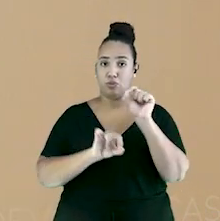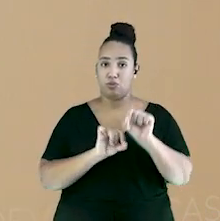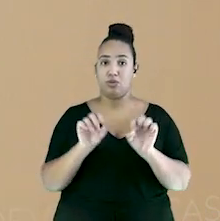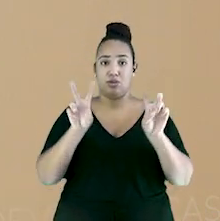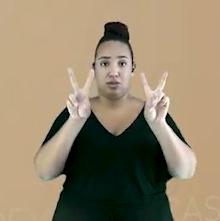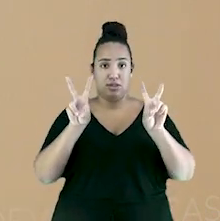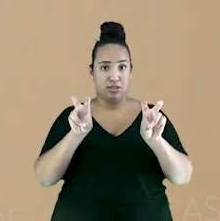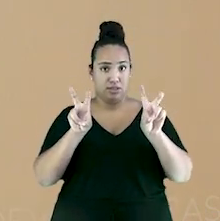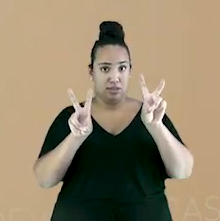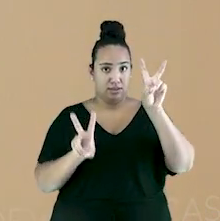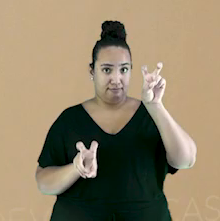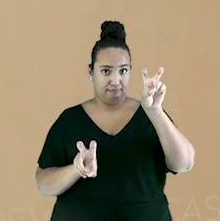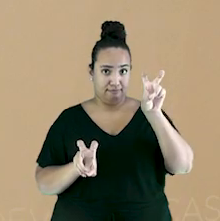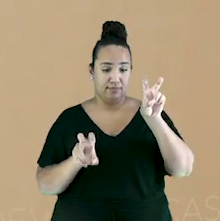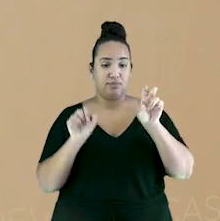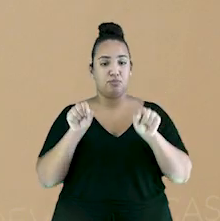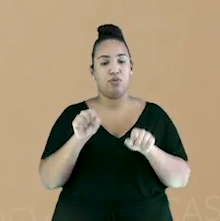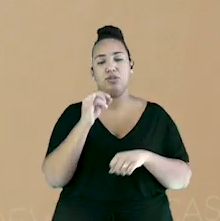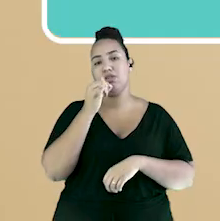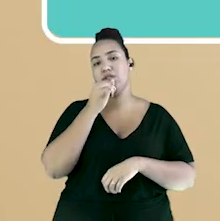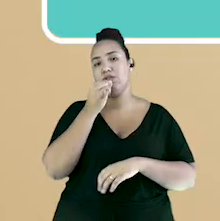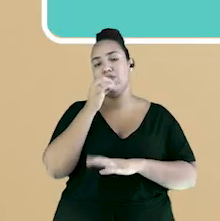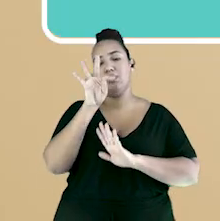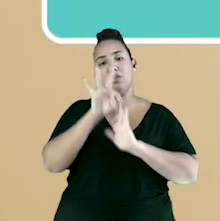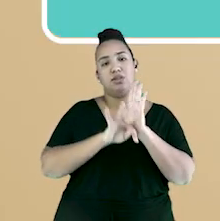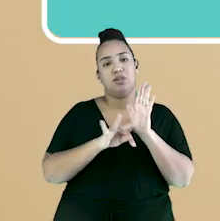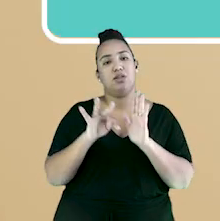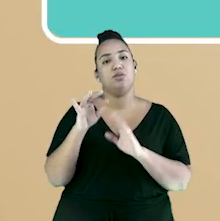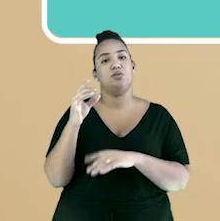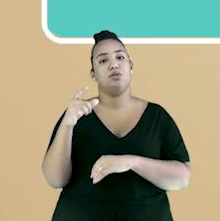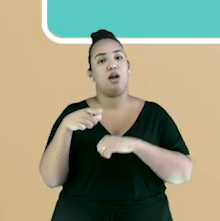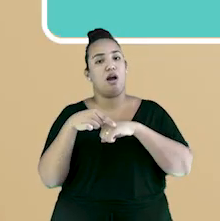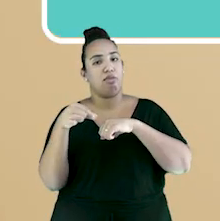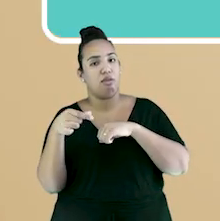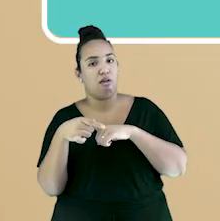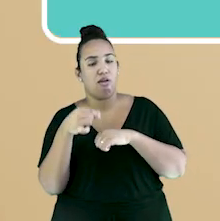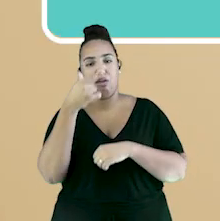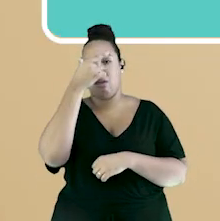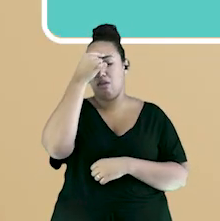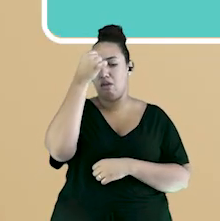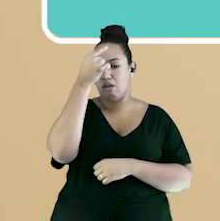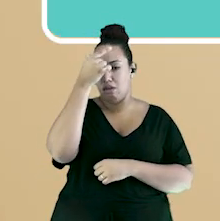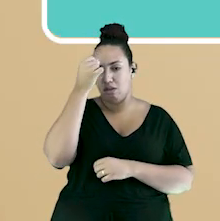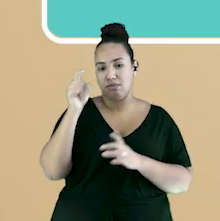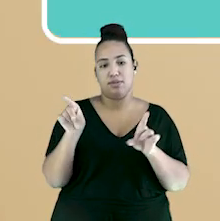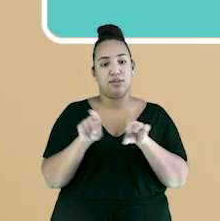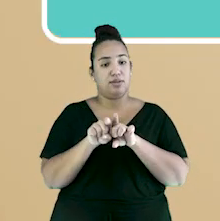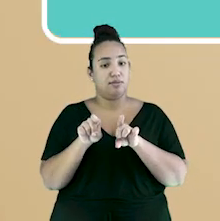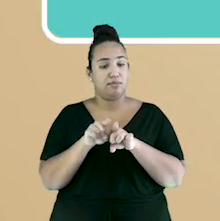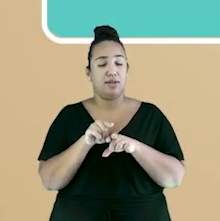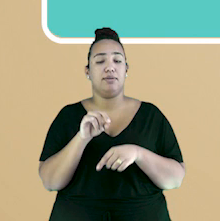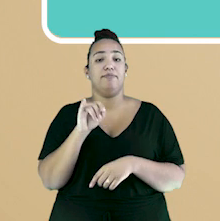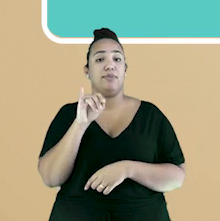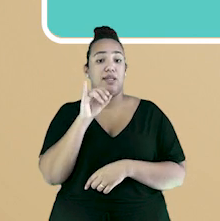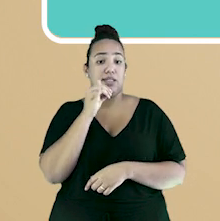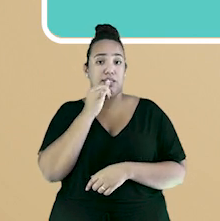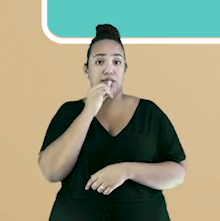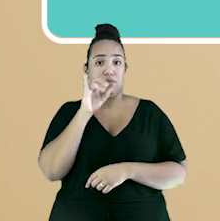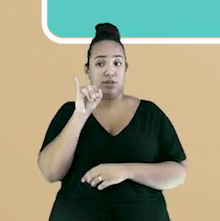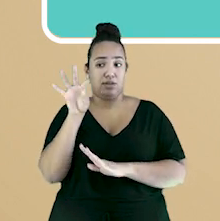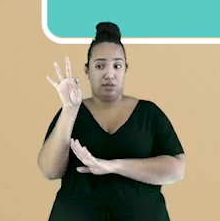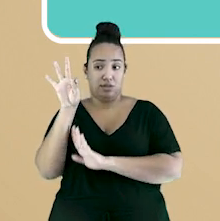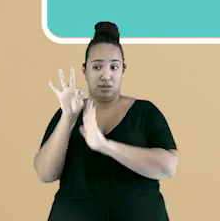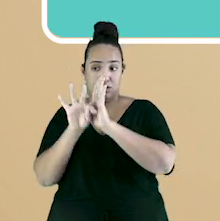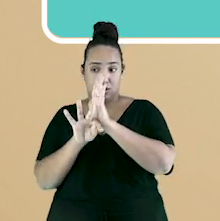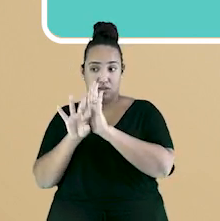textos acadêmicos como artigos e ensaios. A citação ocorre quando acrescentamos pequenas partes de uma obra em um